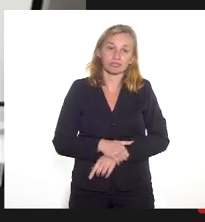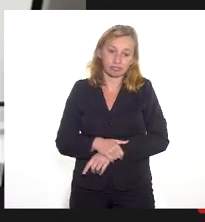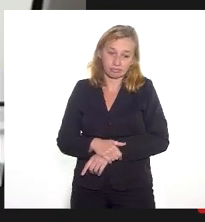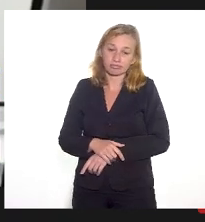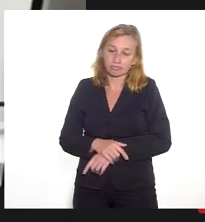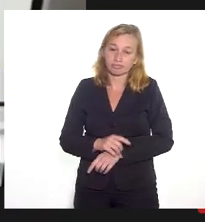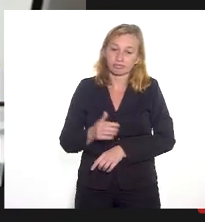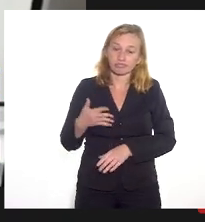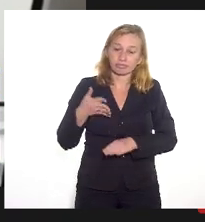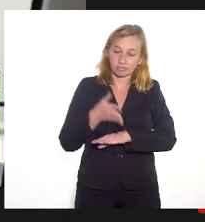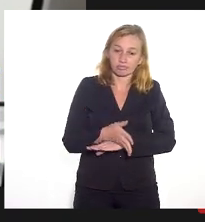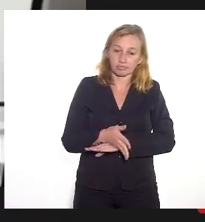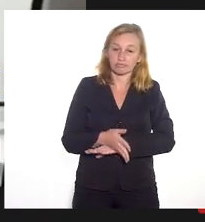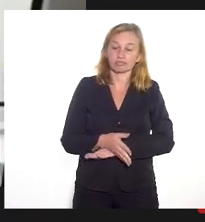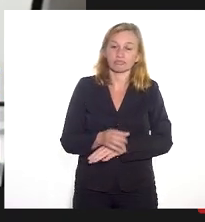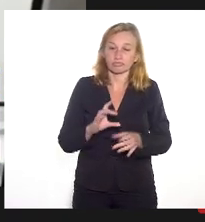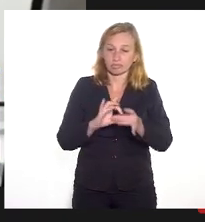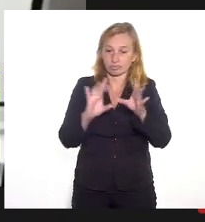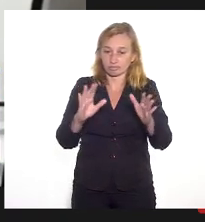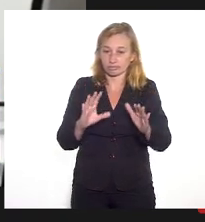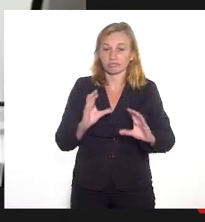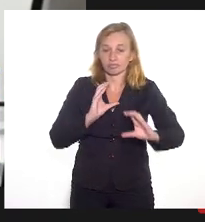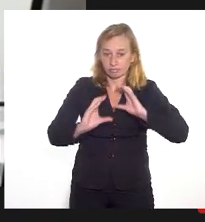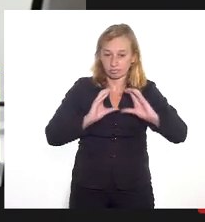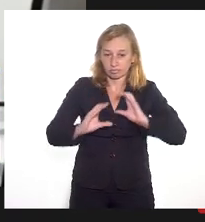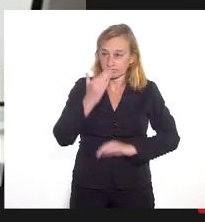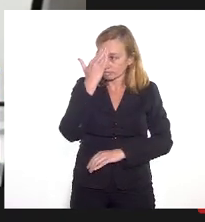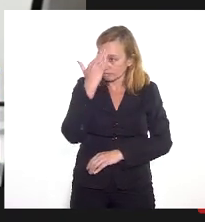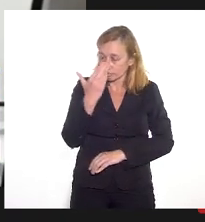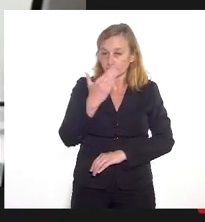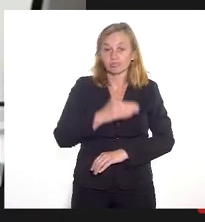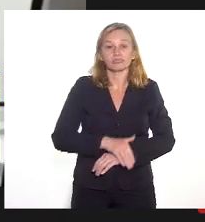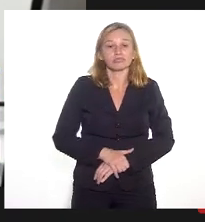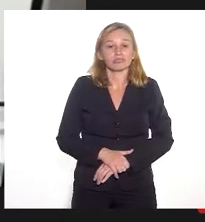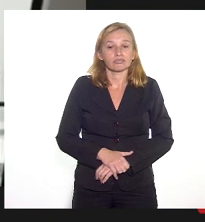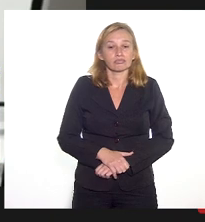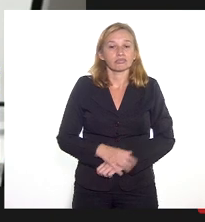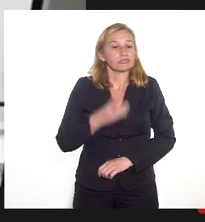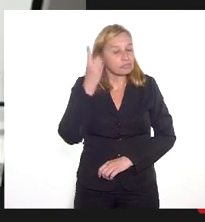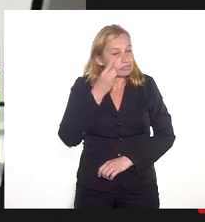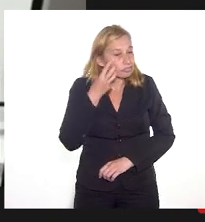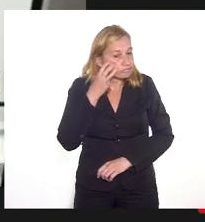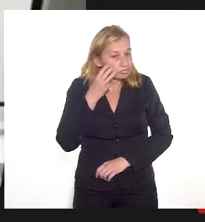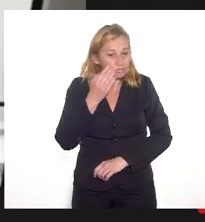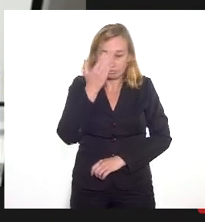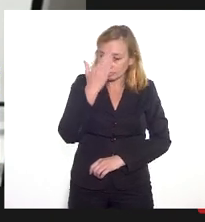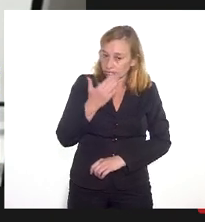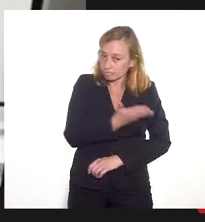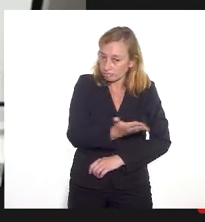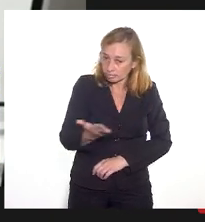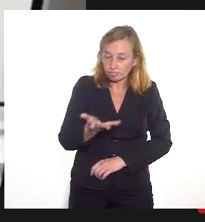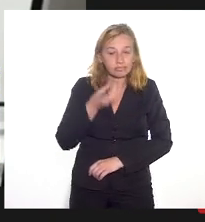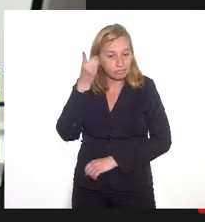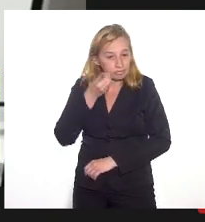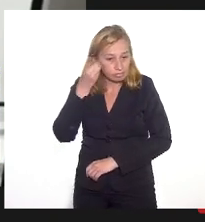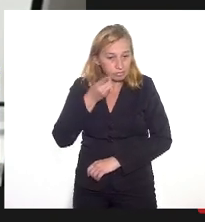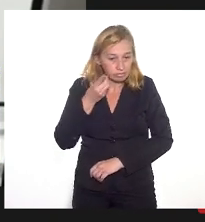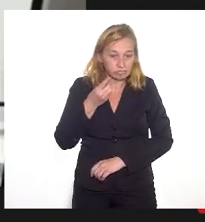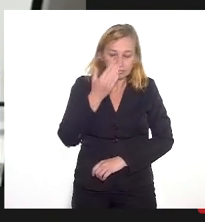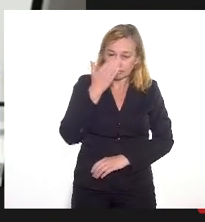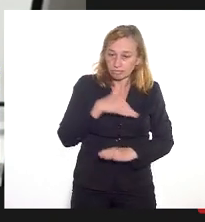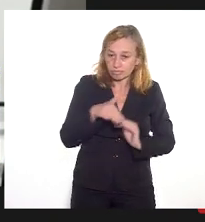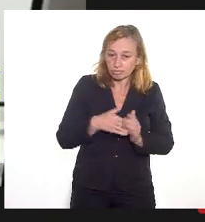gente possa chegar a uma democratização da comunicação. Obrigado, deputado Valdec, obrigado a todos os parlamentares, a todas as pessoas que